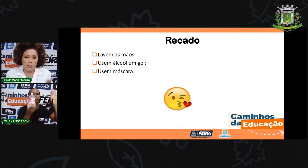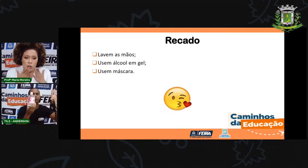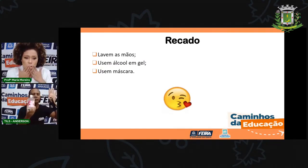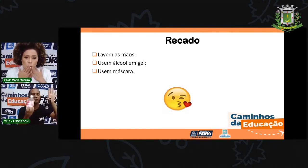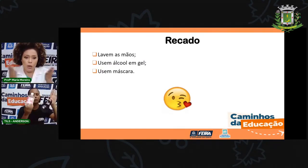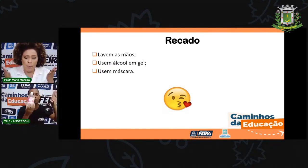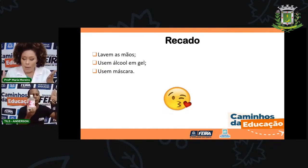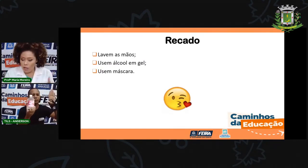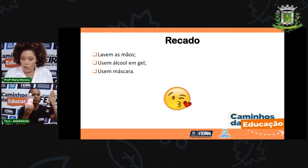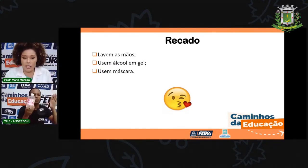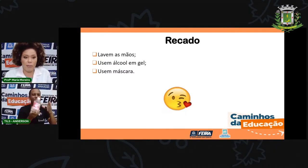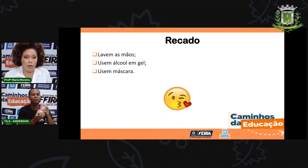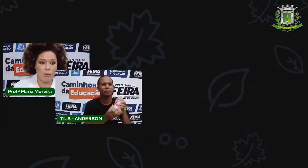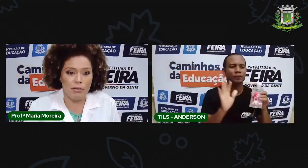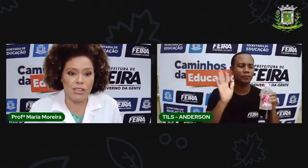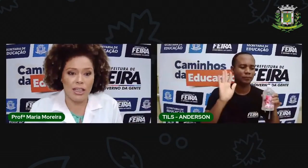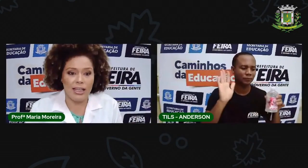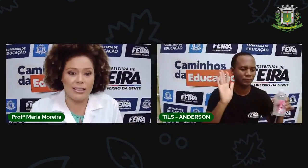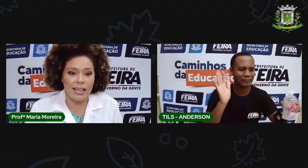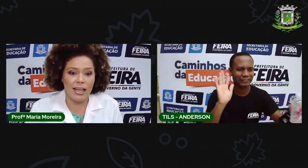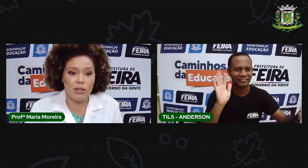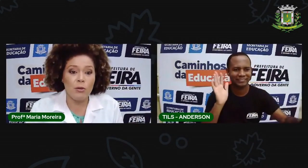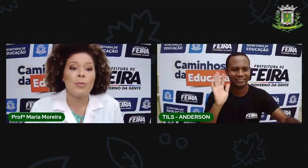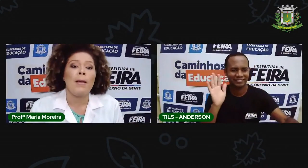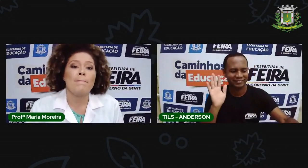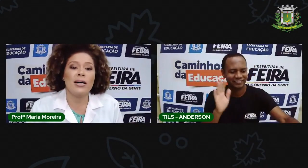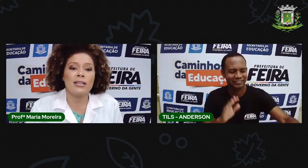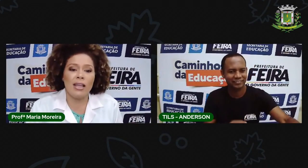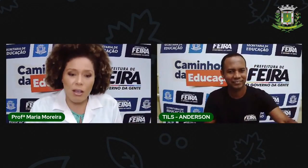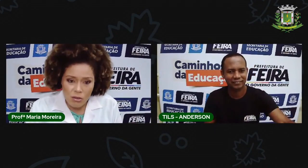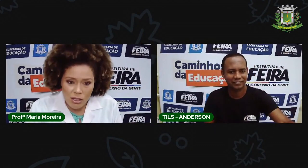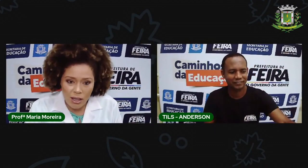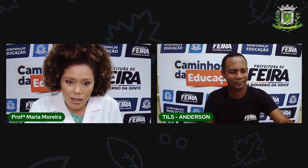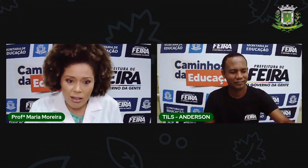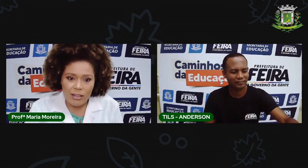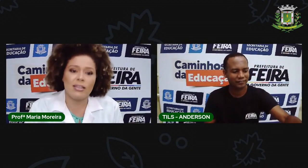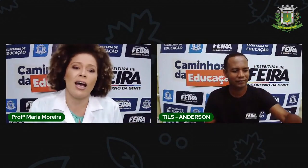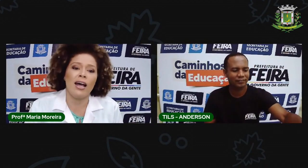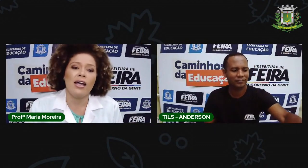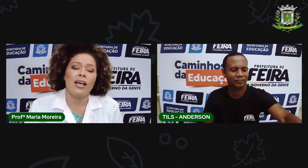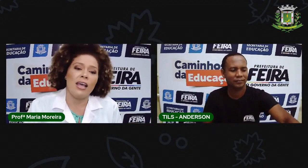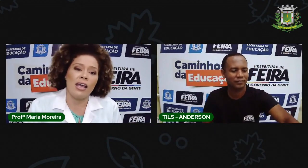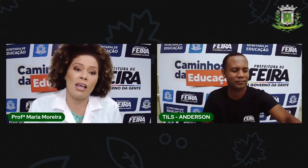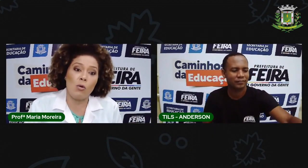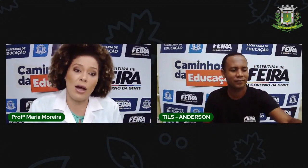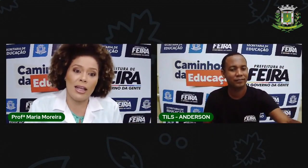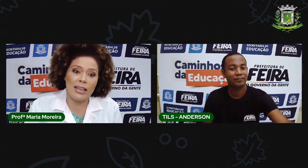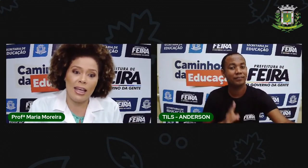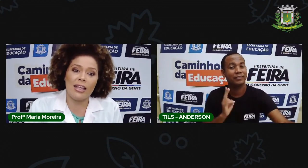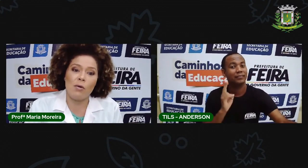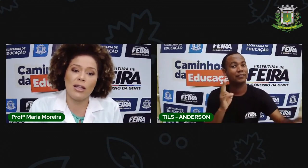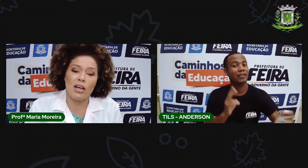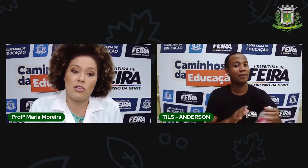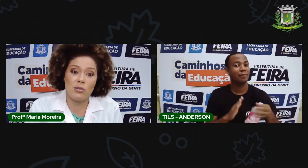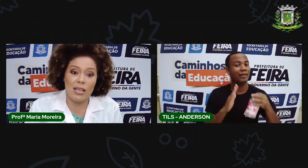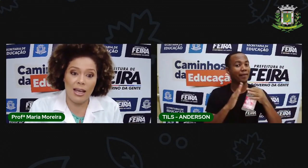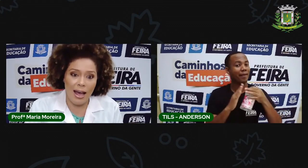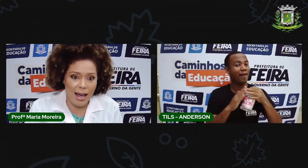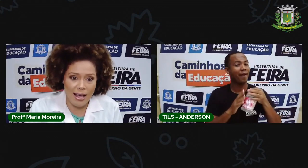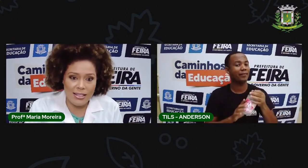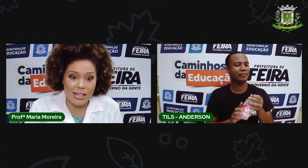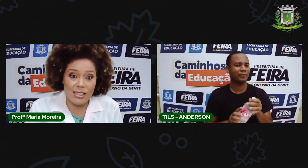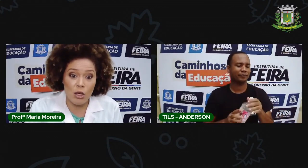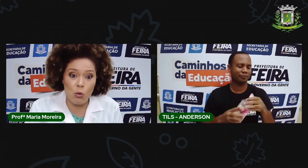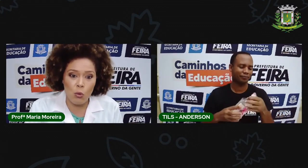Fiquem guardadinhos. Deixo aqui da prova para vocês, certo? Mantenham-se, tá? Em quarentena, guardadinhos